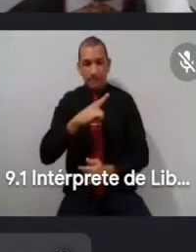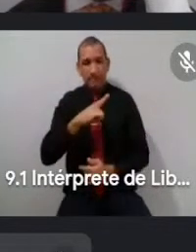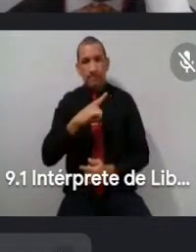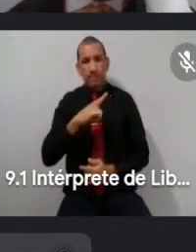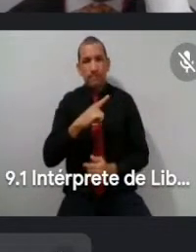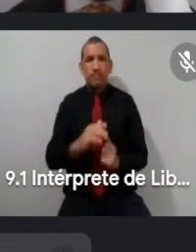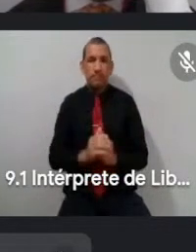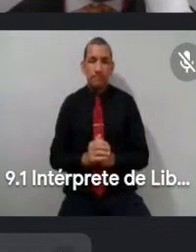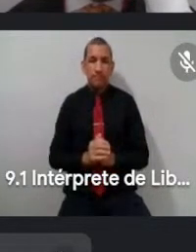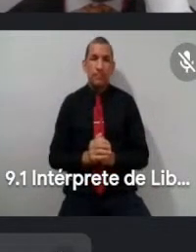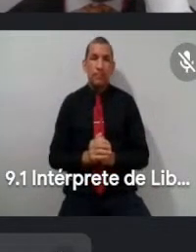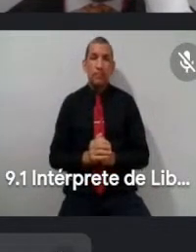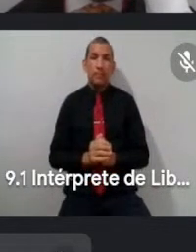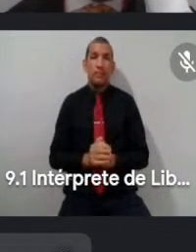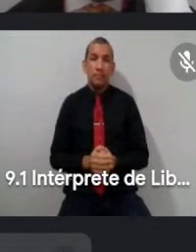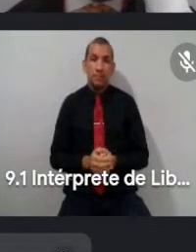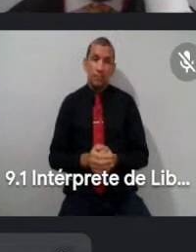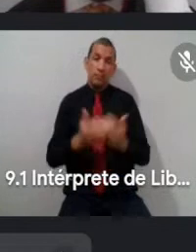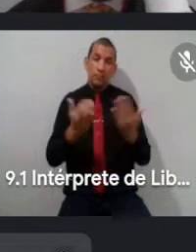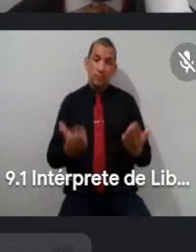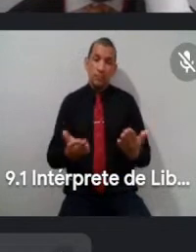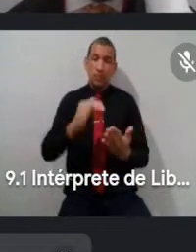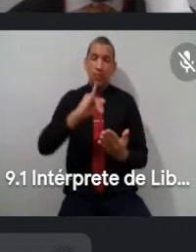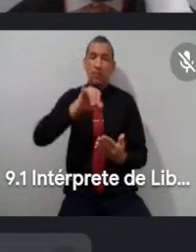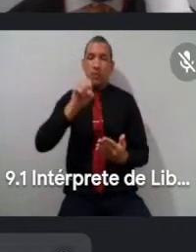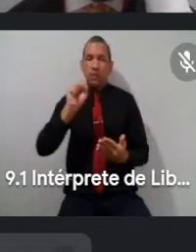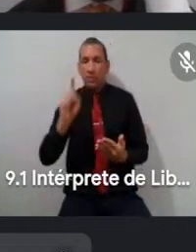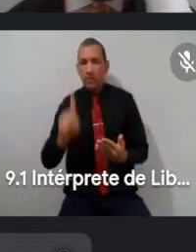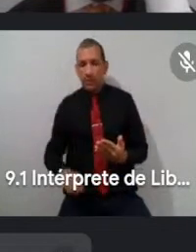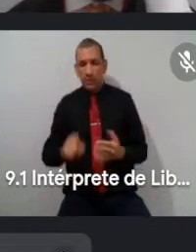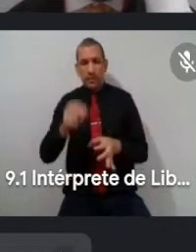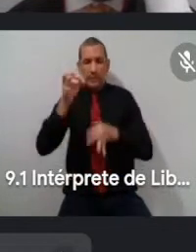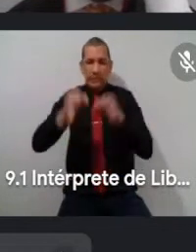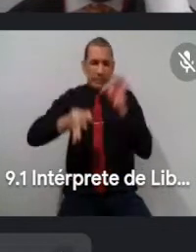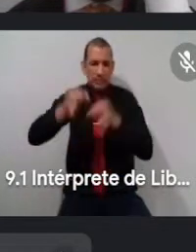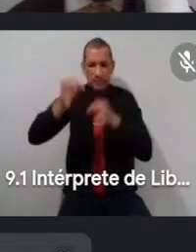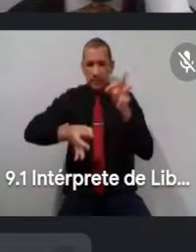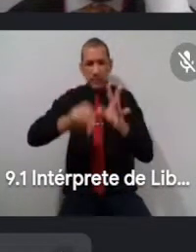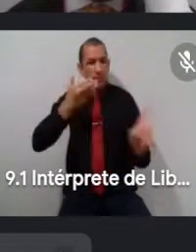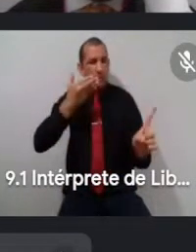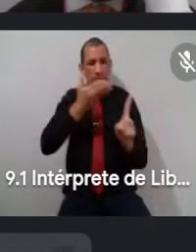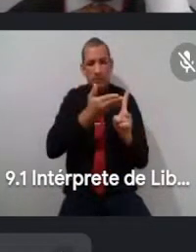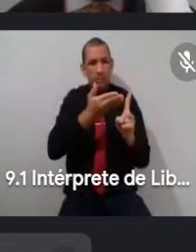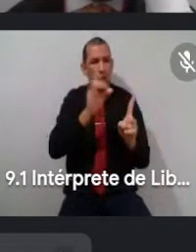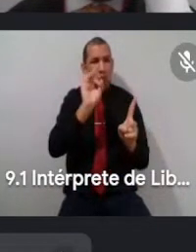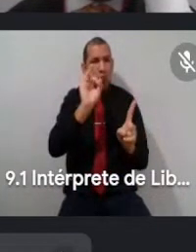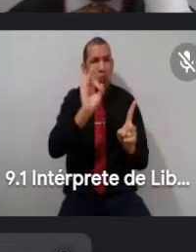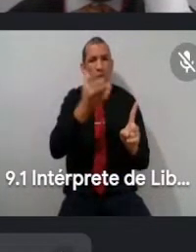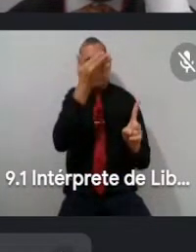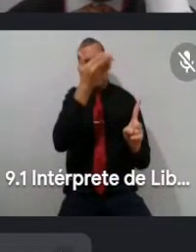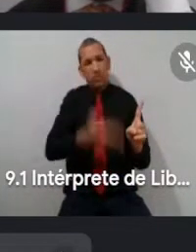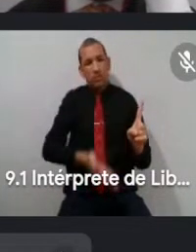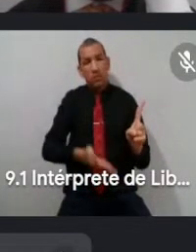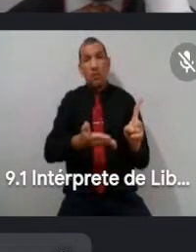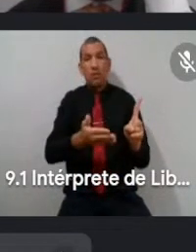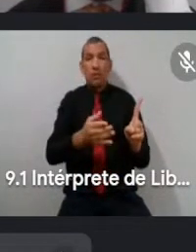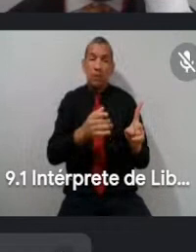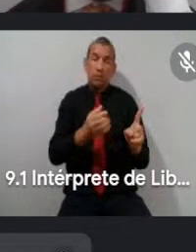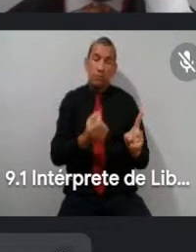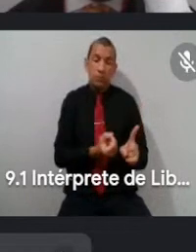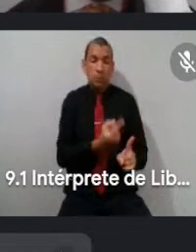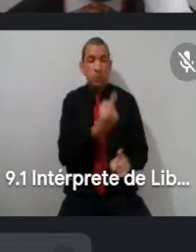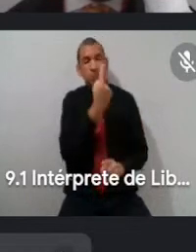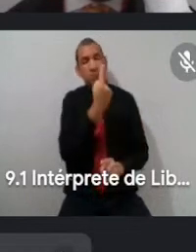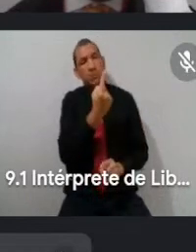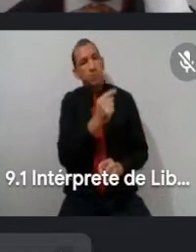Rua Doutor José Márcio a sentença simplesmente se cuidou de julgar a condutora testemunha dizendo que lhe causava muito